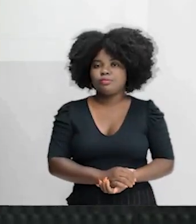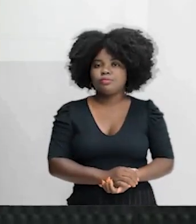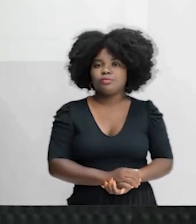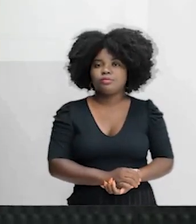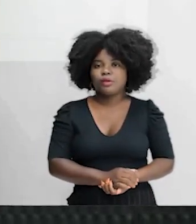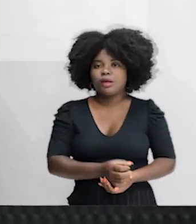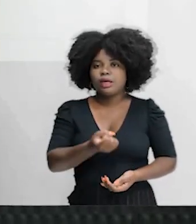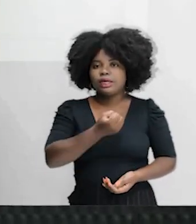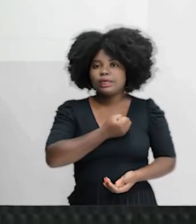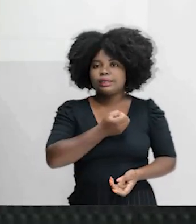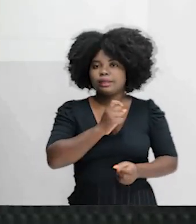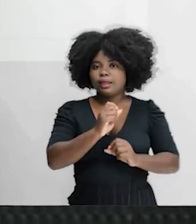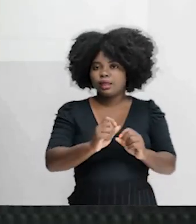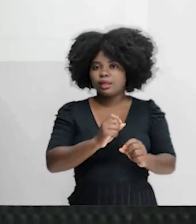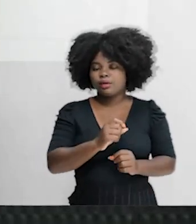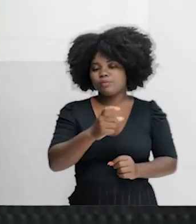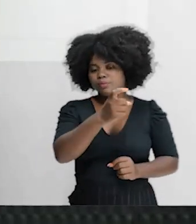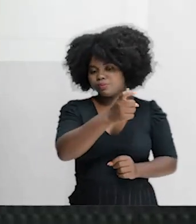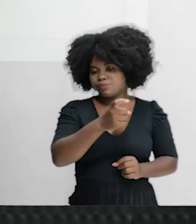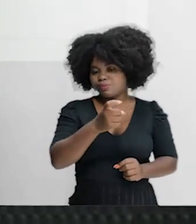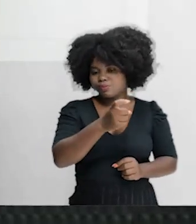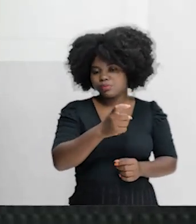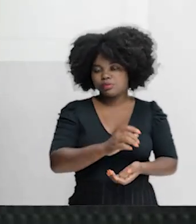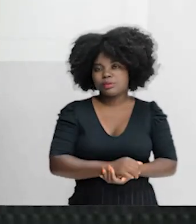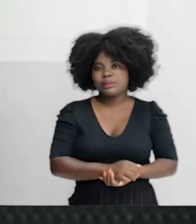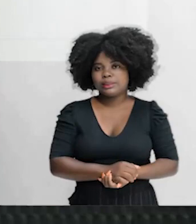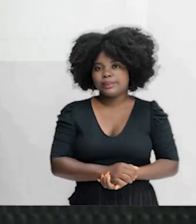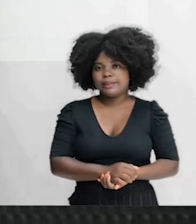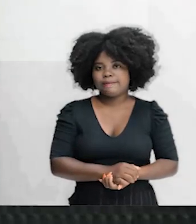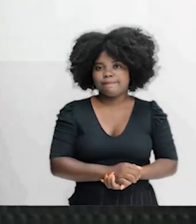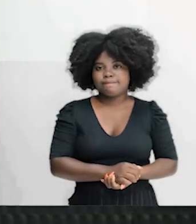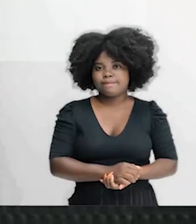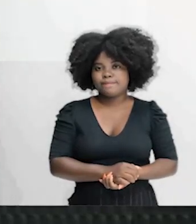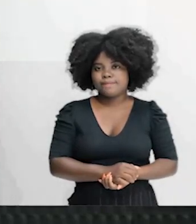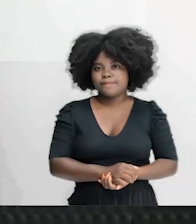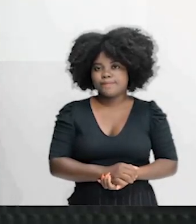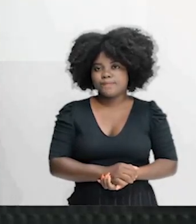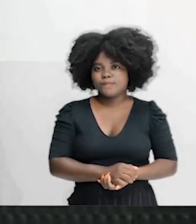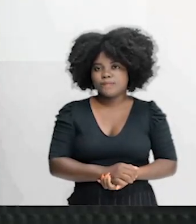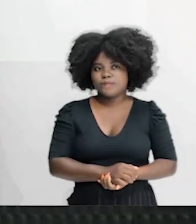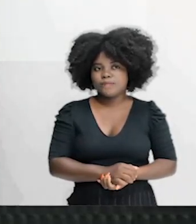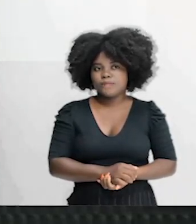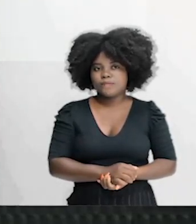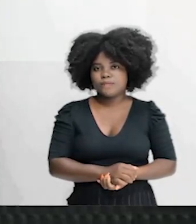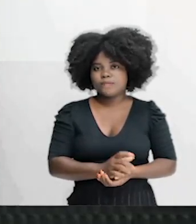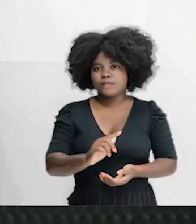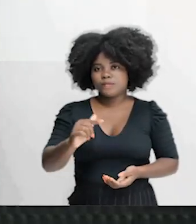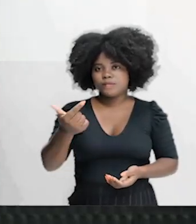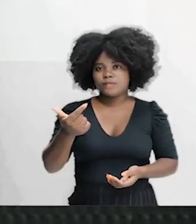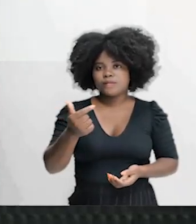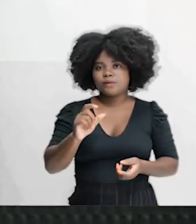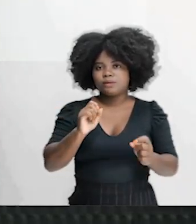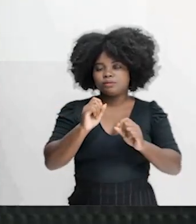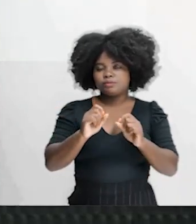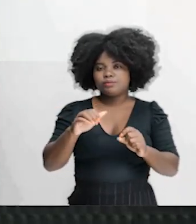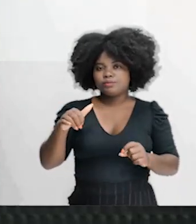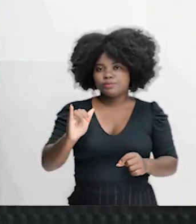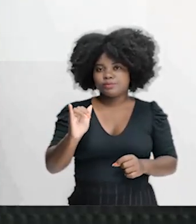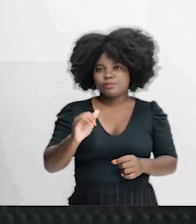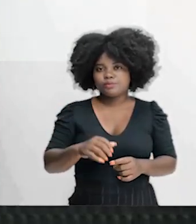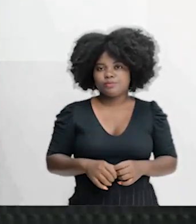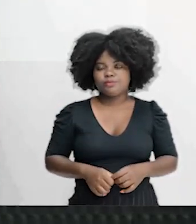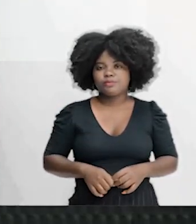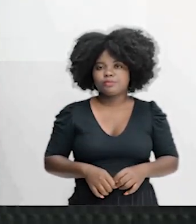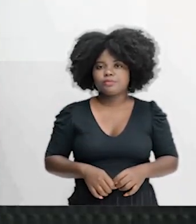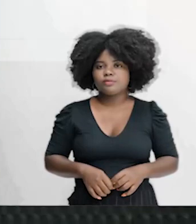Esse valor aqui são os valores de x, que estão no conjunto dos números reais, e esse outro r aqui são os valores